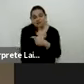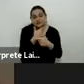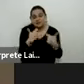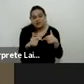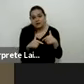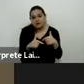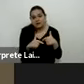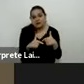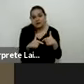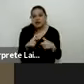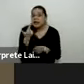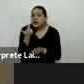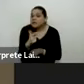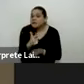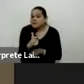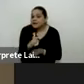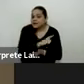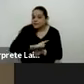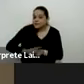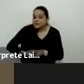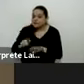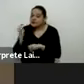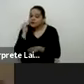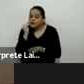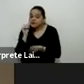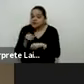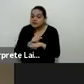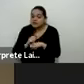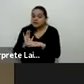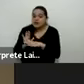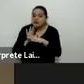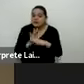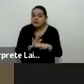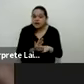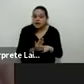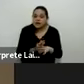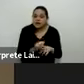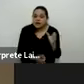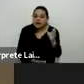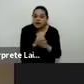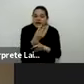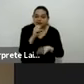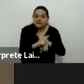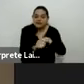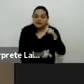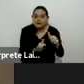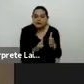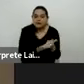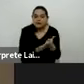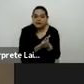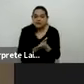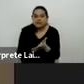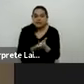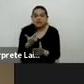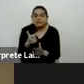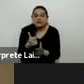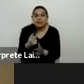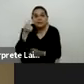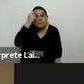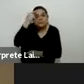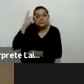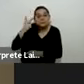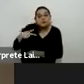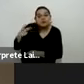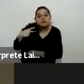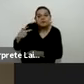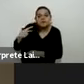nenhum incentivo para geração de emprego, não tem nenhuma política nessa perspectiva. Aí surge